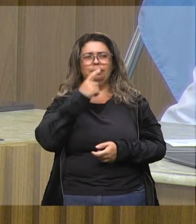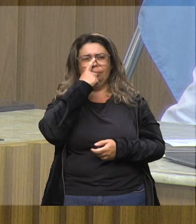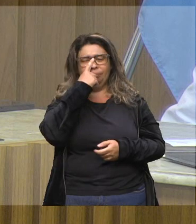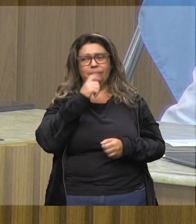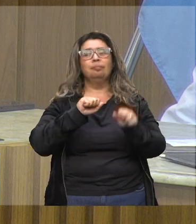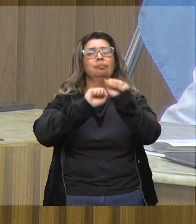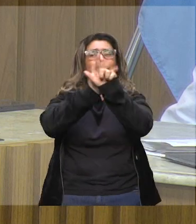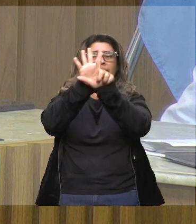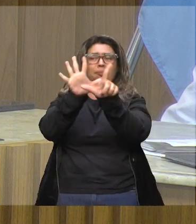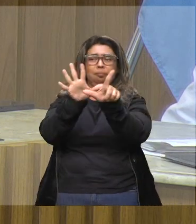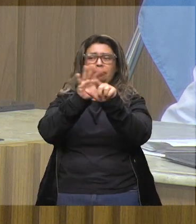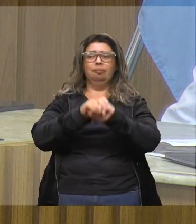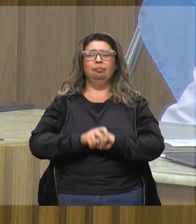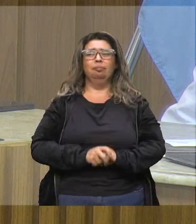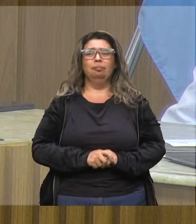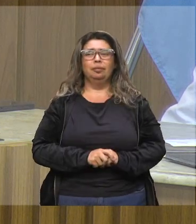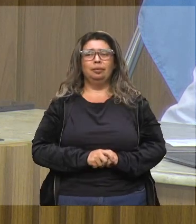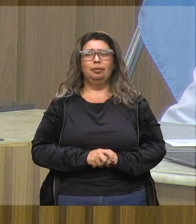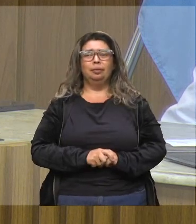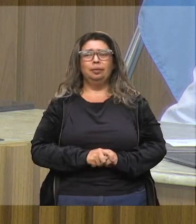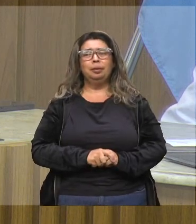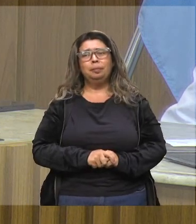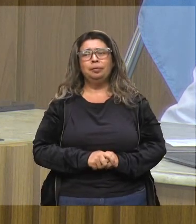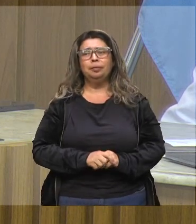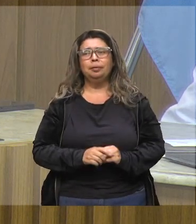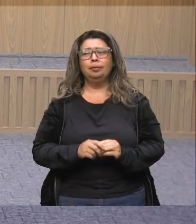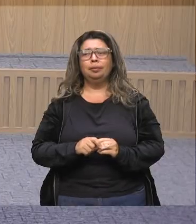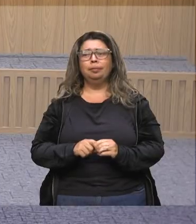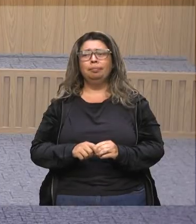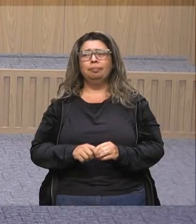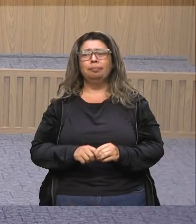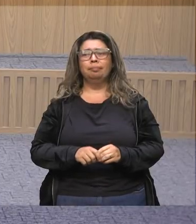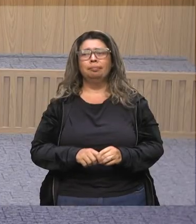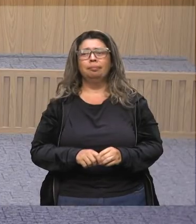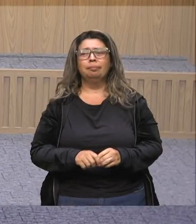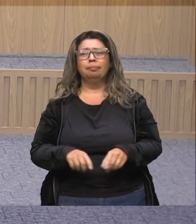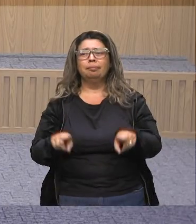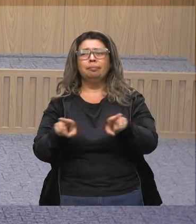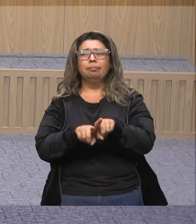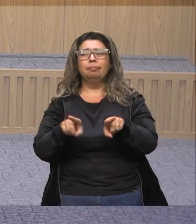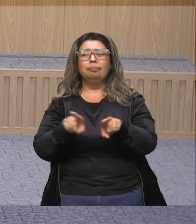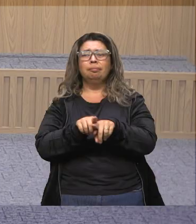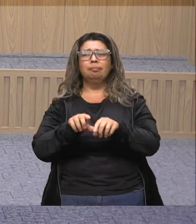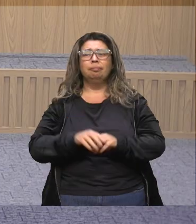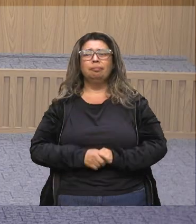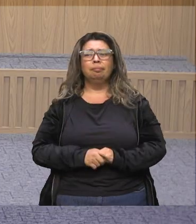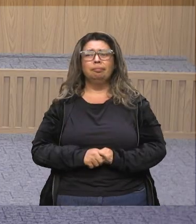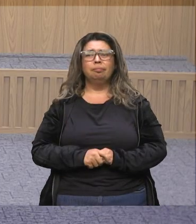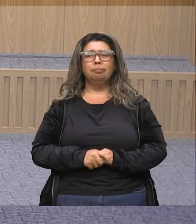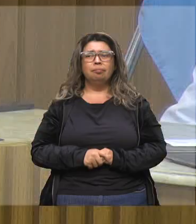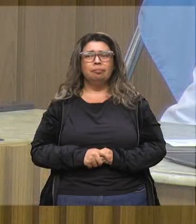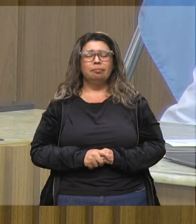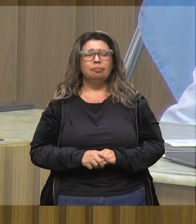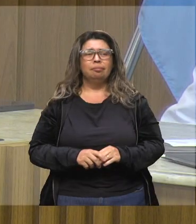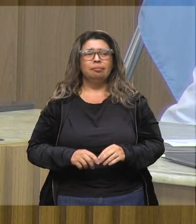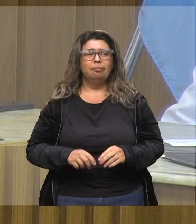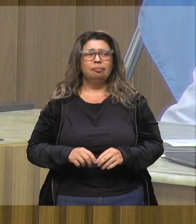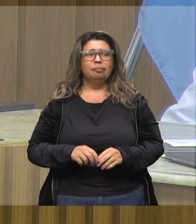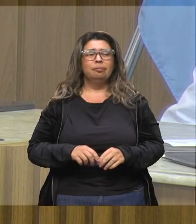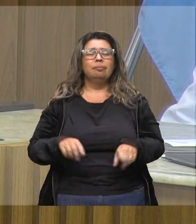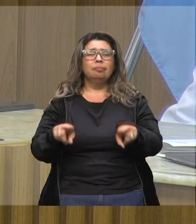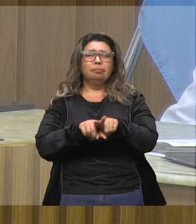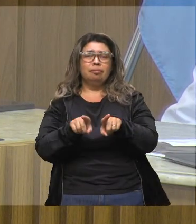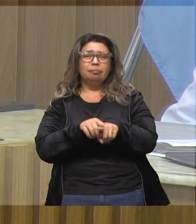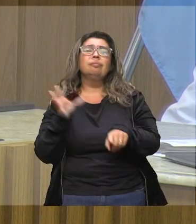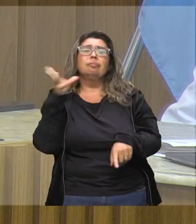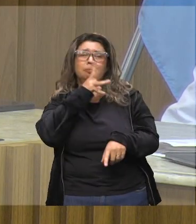Então, parabéns à comissão da CPI, que está aí fazendo um belíssimo trabalho, e logo, logo, com